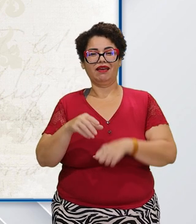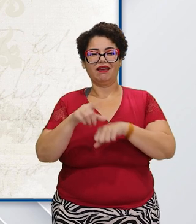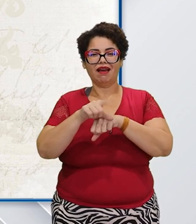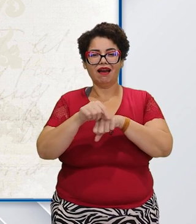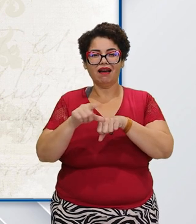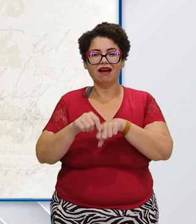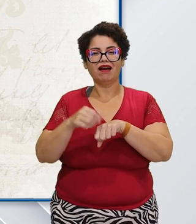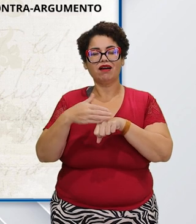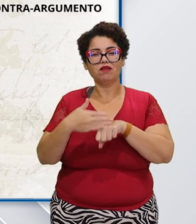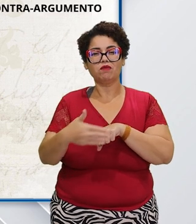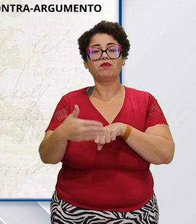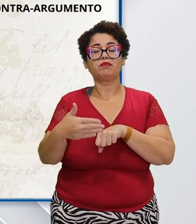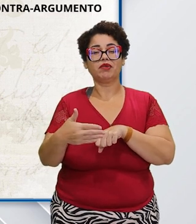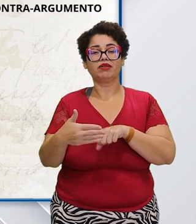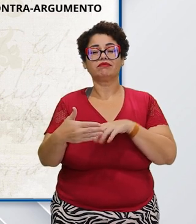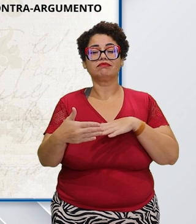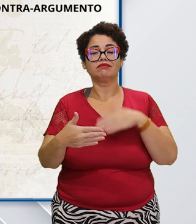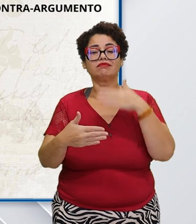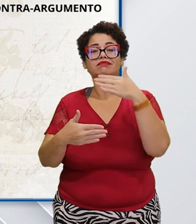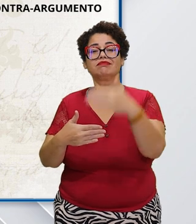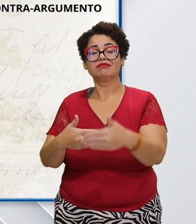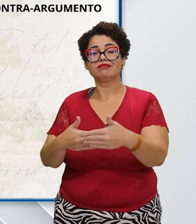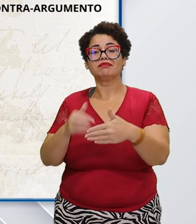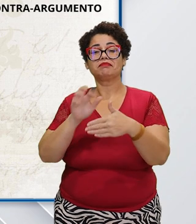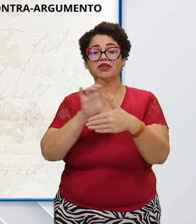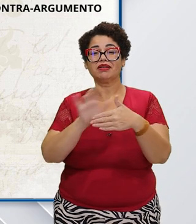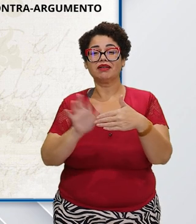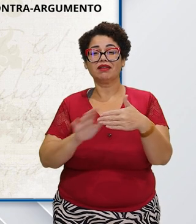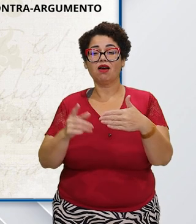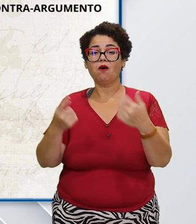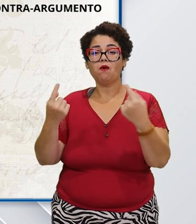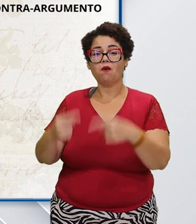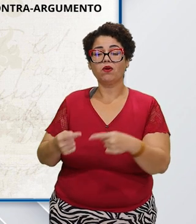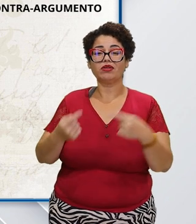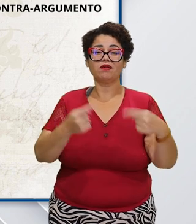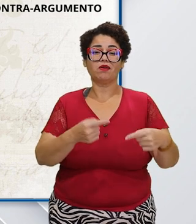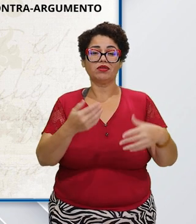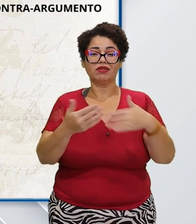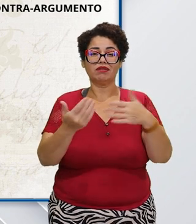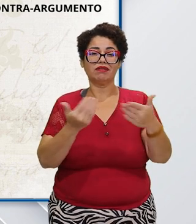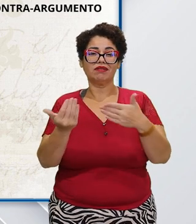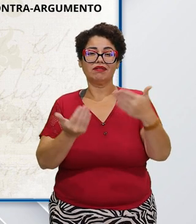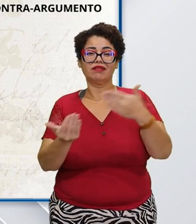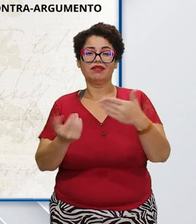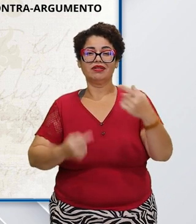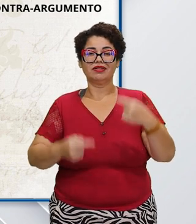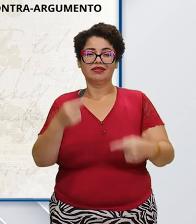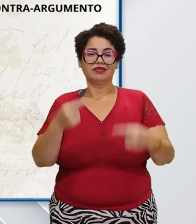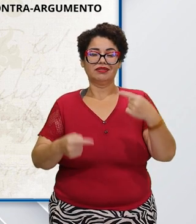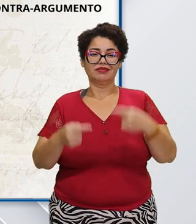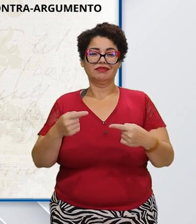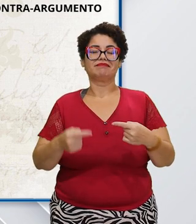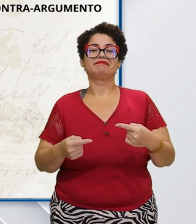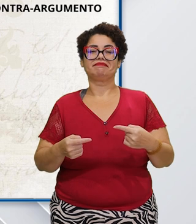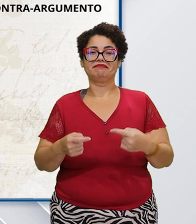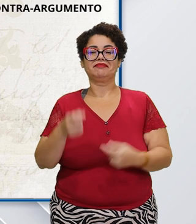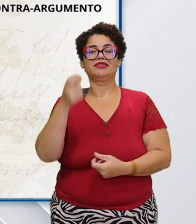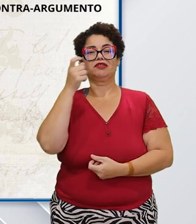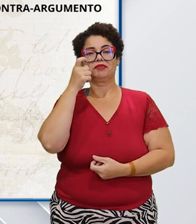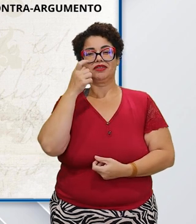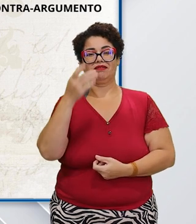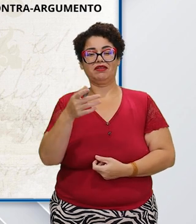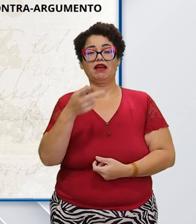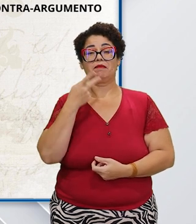um argumento e na sequência o contraargumento no parágrafo